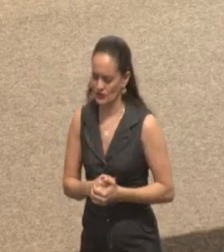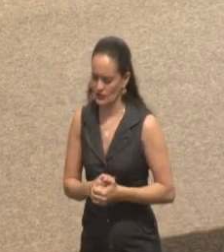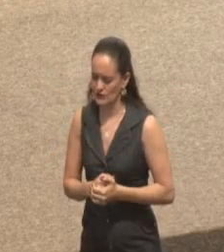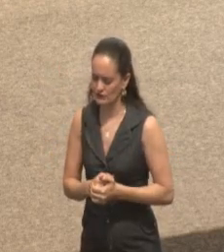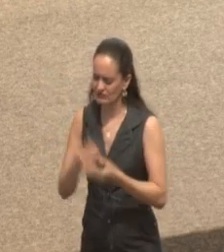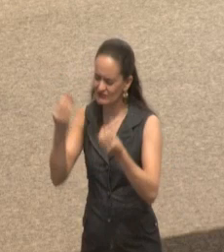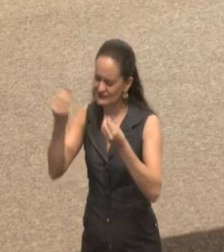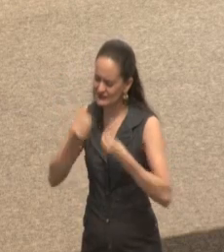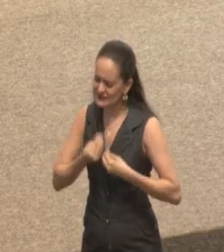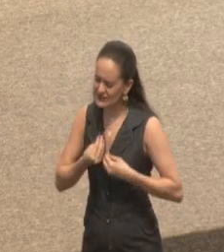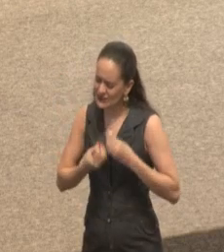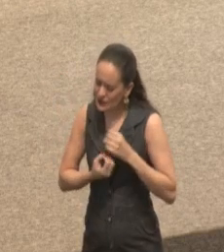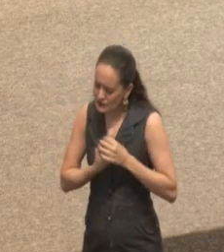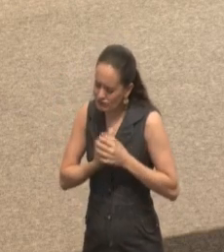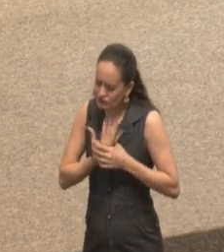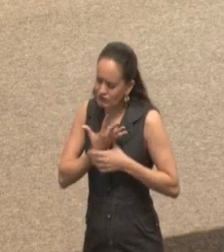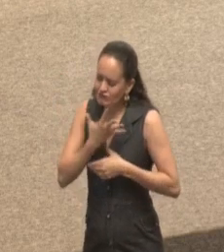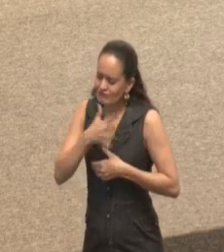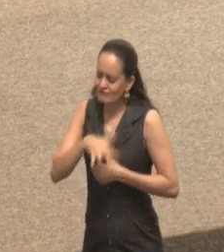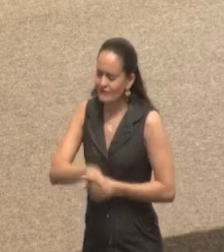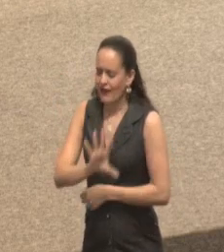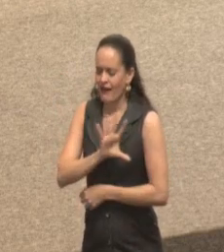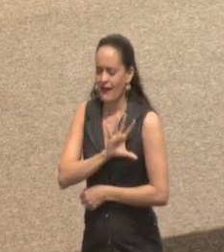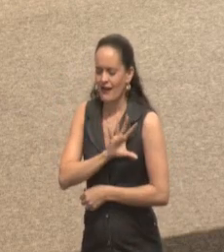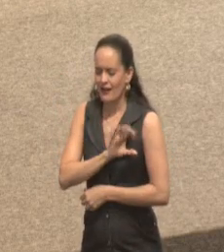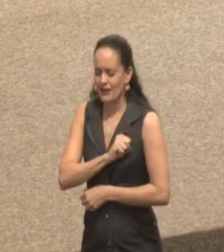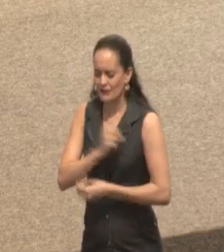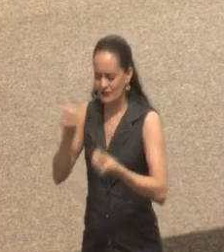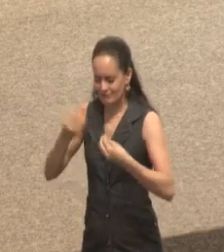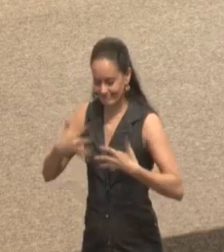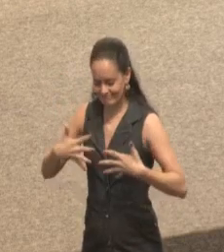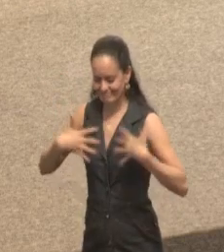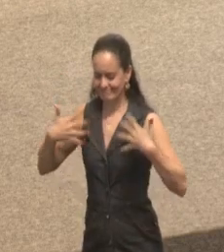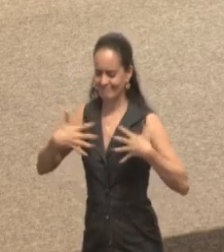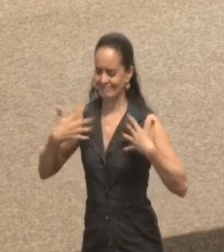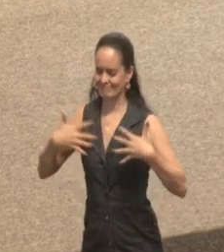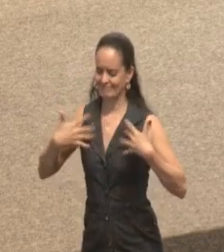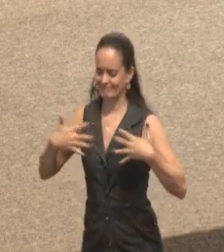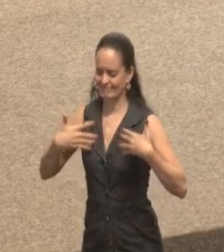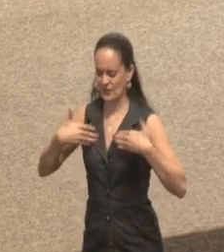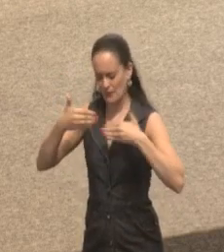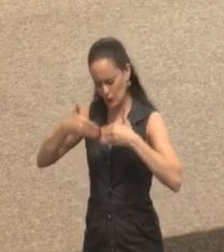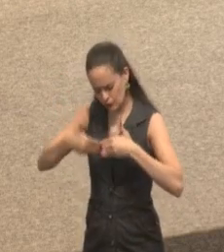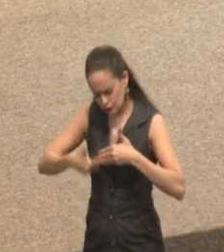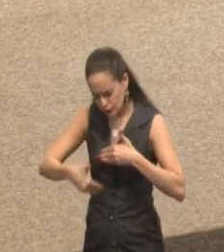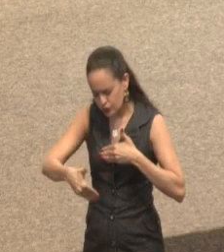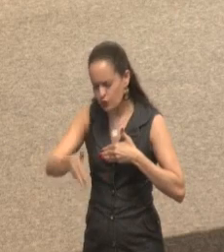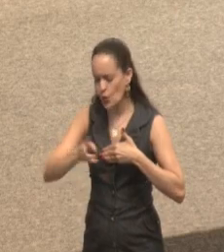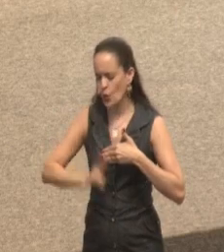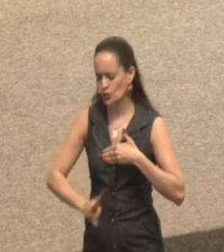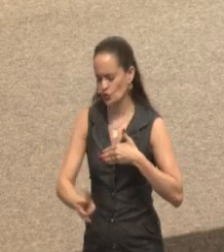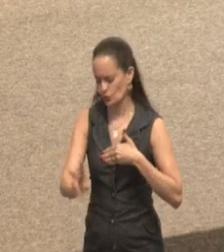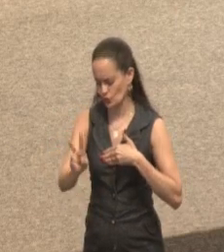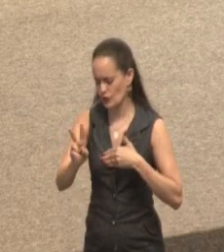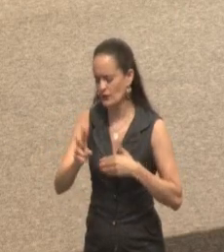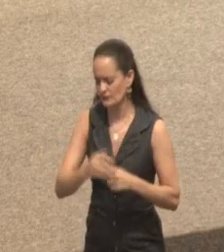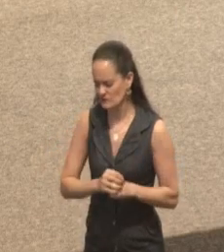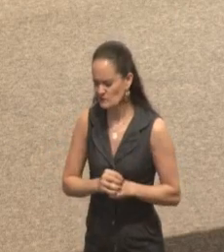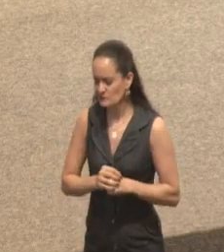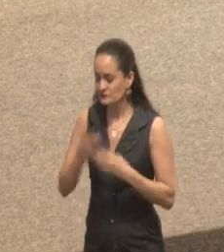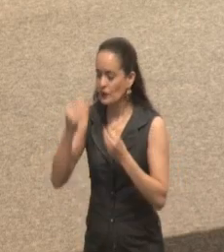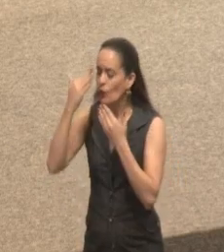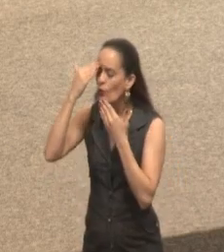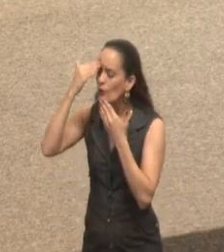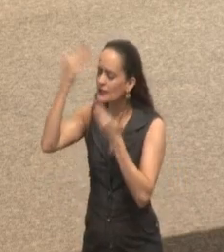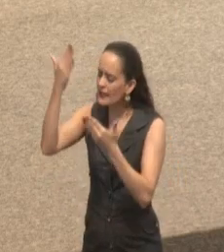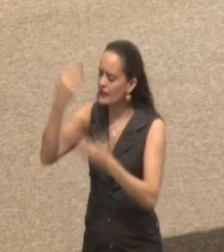do teu amor, da tua alegria, aviva o nosso coração para continuarmos avançando, ó Pai, como igreja. Obrigado pela